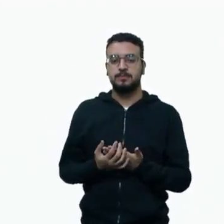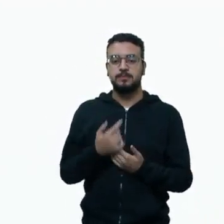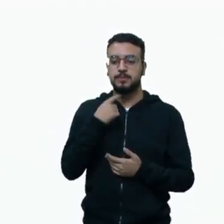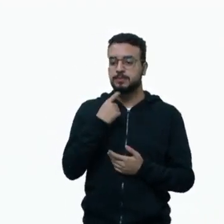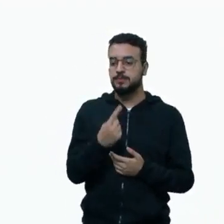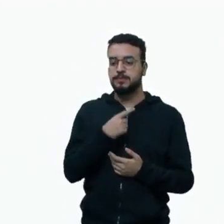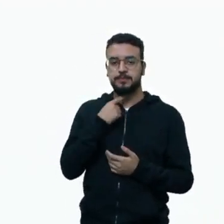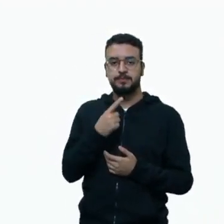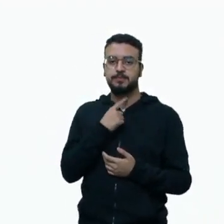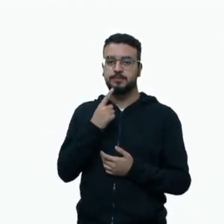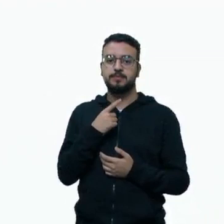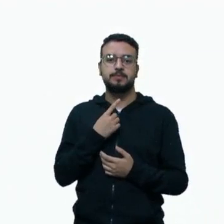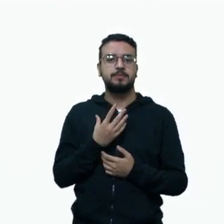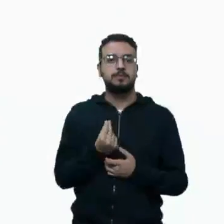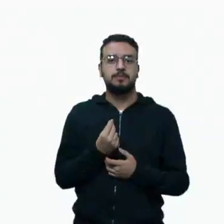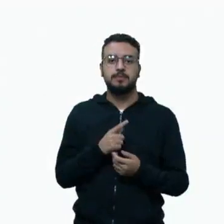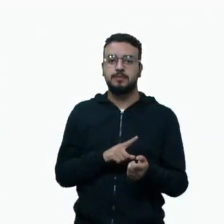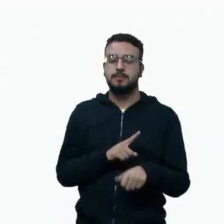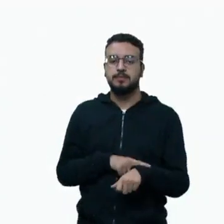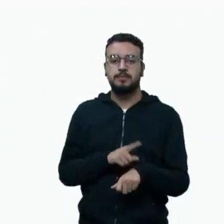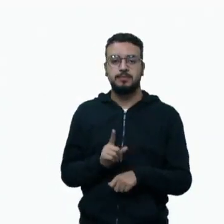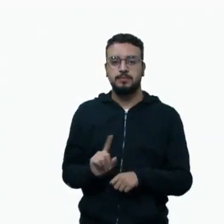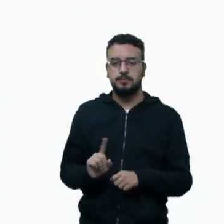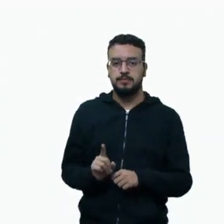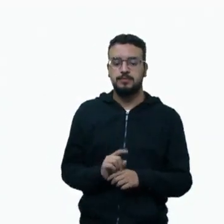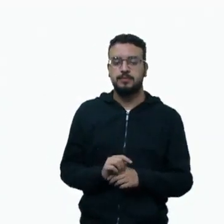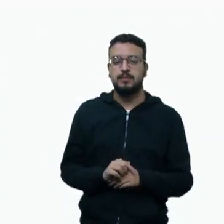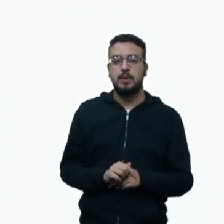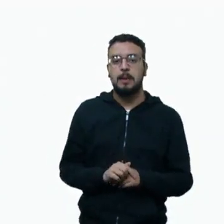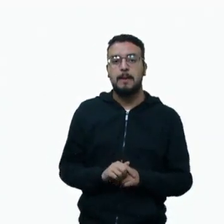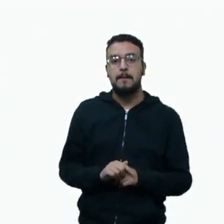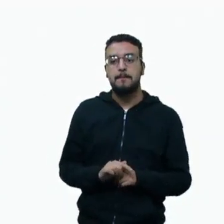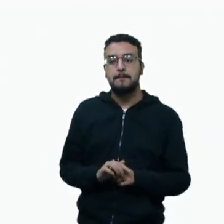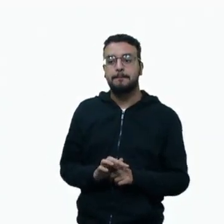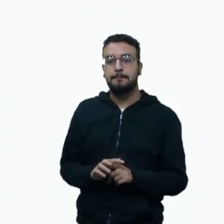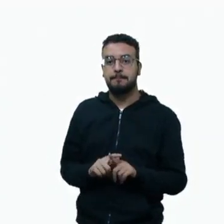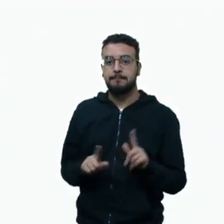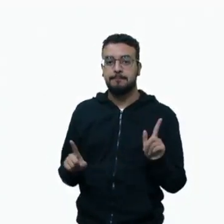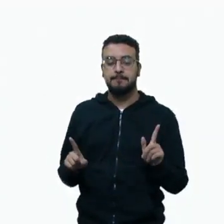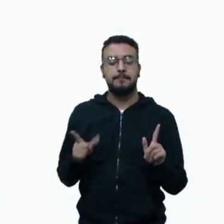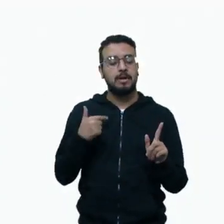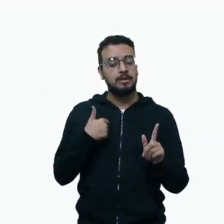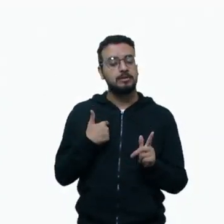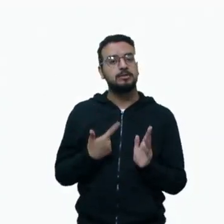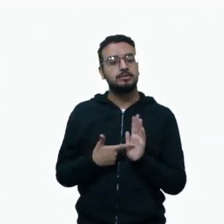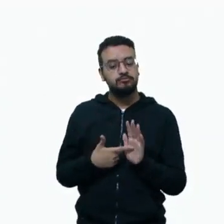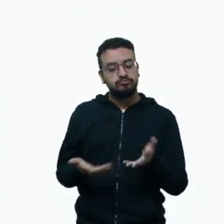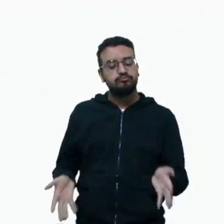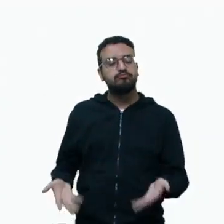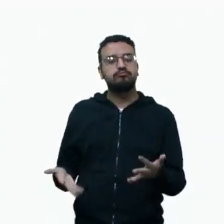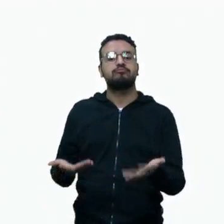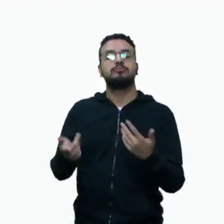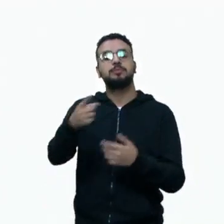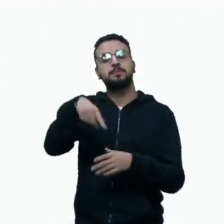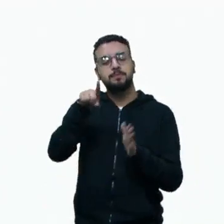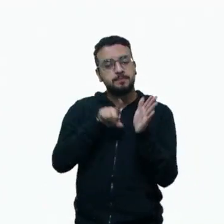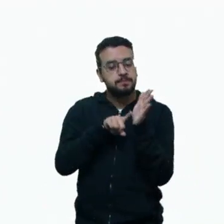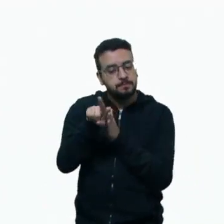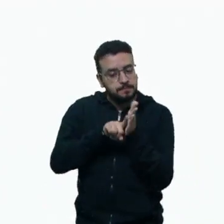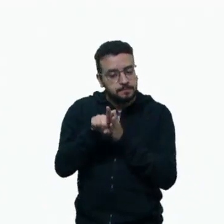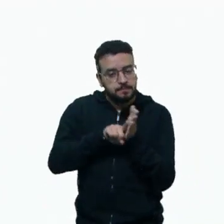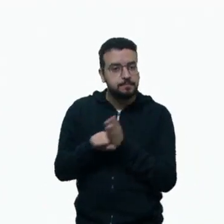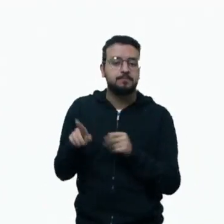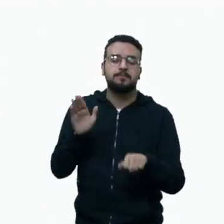não sobraria muito tempo para a gente, tá? Mas eu encorajo vocês a pesquisarem um pouquinho mais. Obviamente que